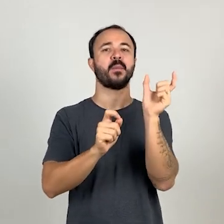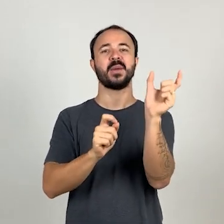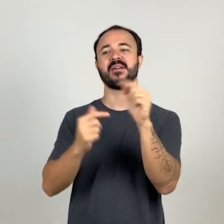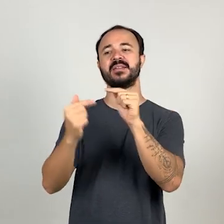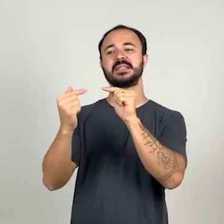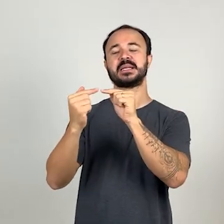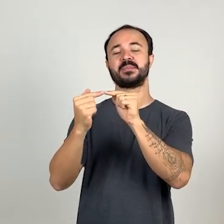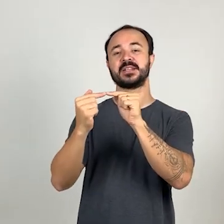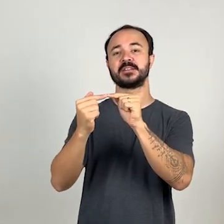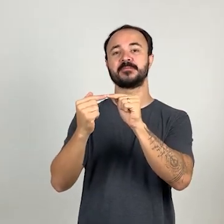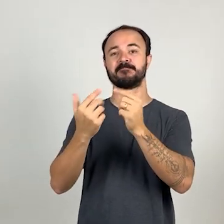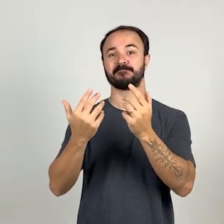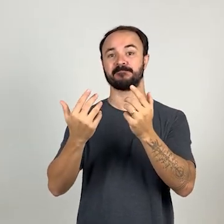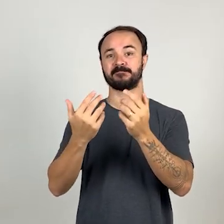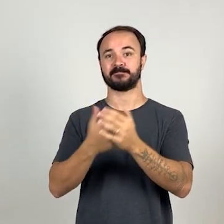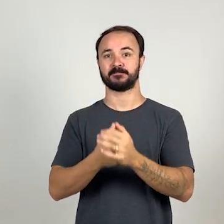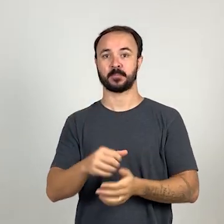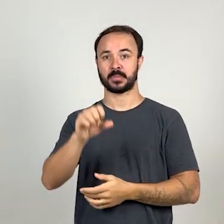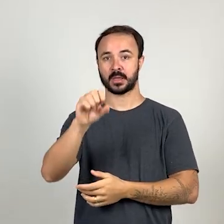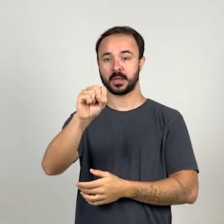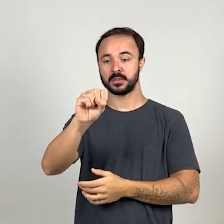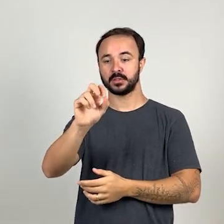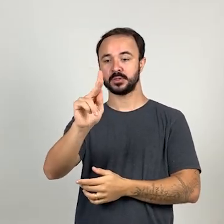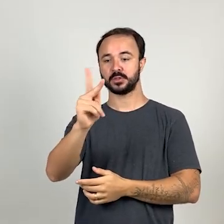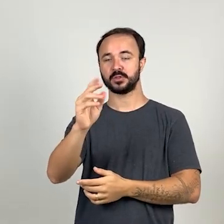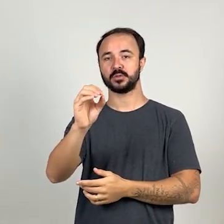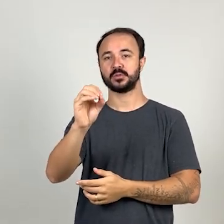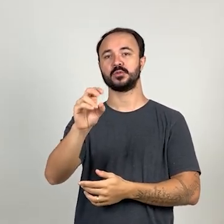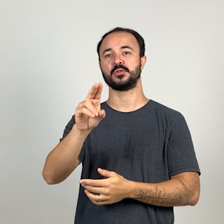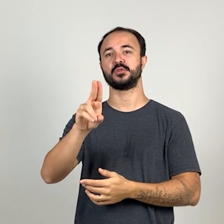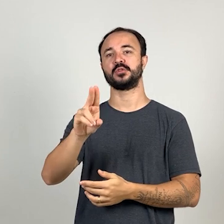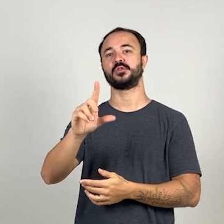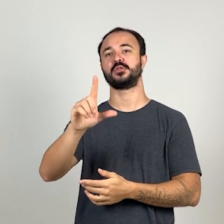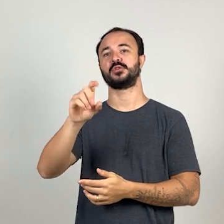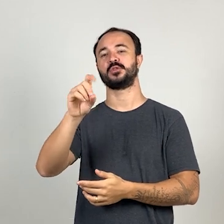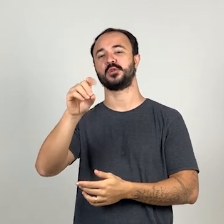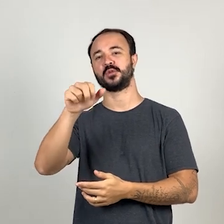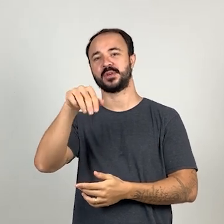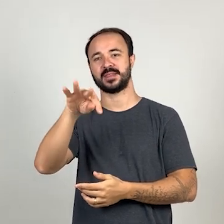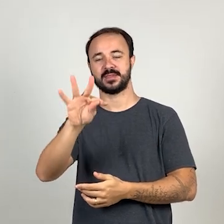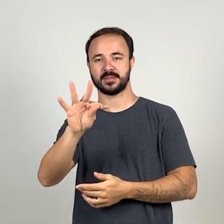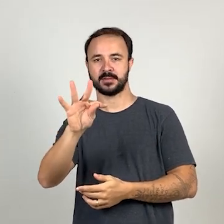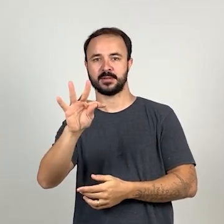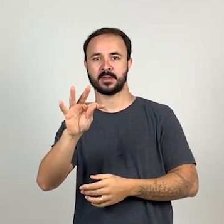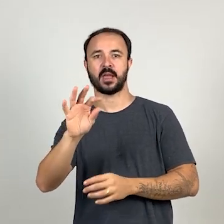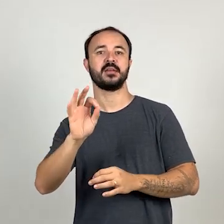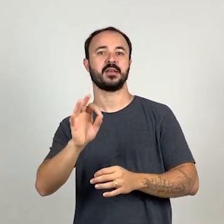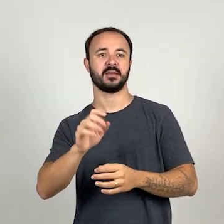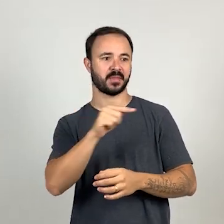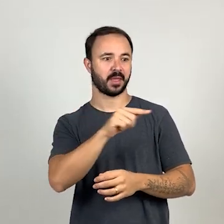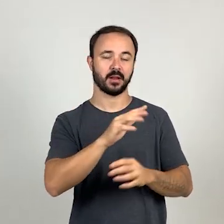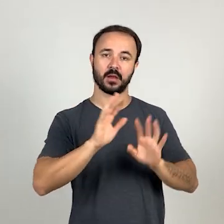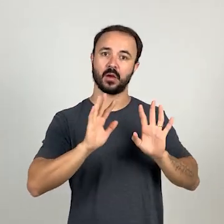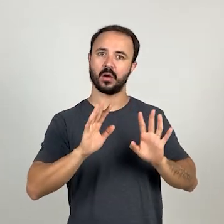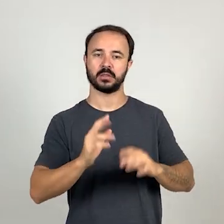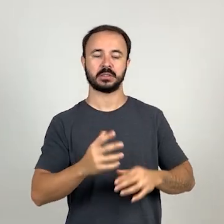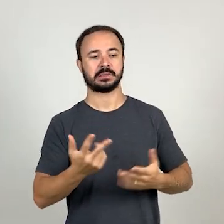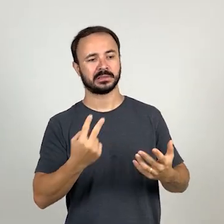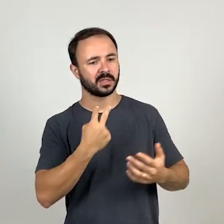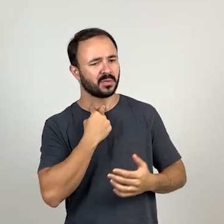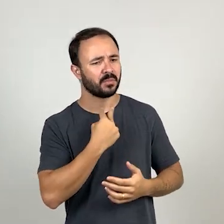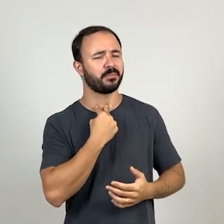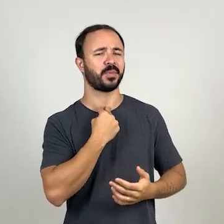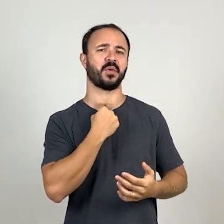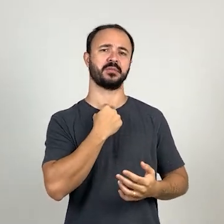Shouldn't. She shouldn't play computer games so late at night. Ela não deveria jogar tanto até tarde